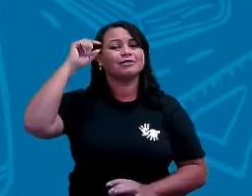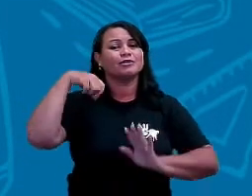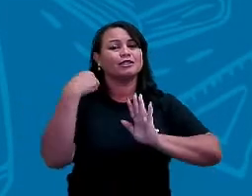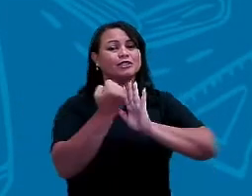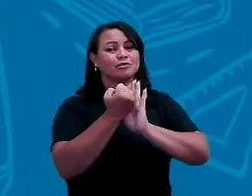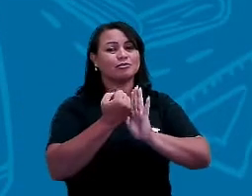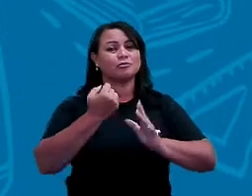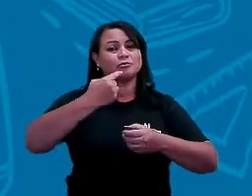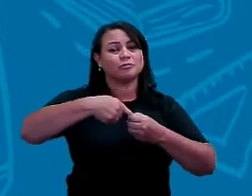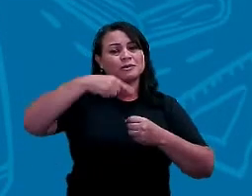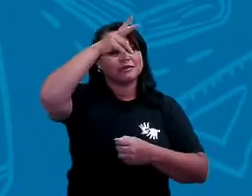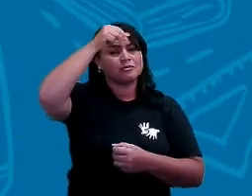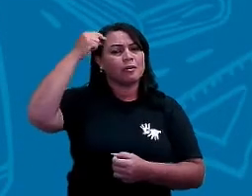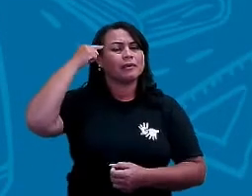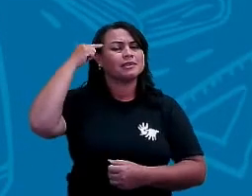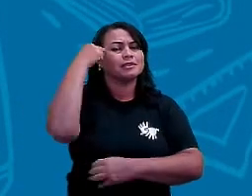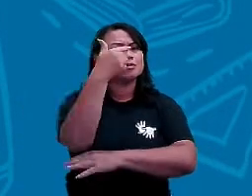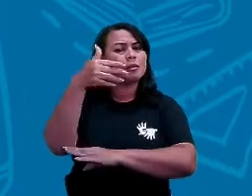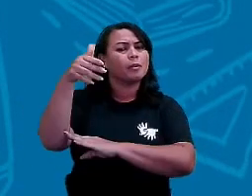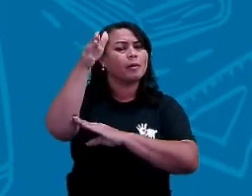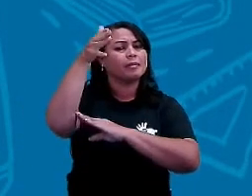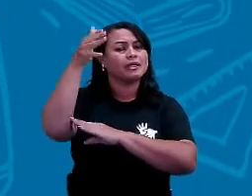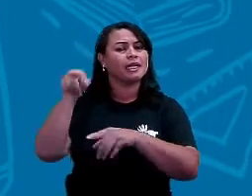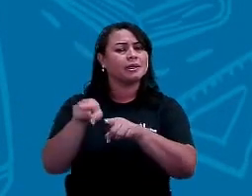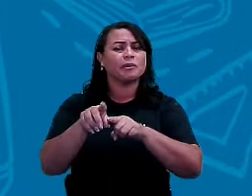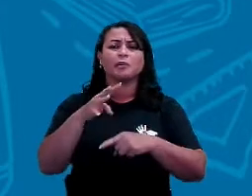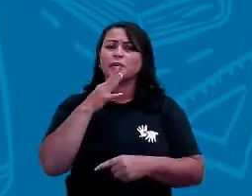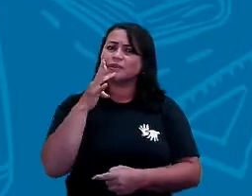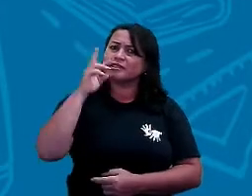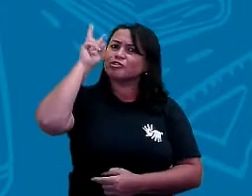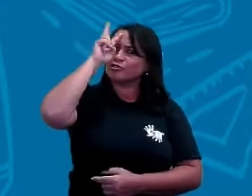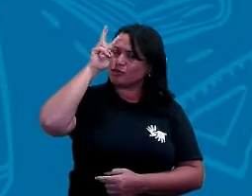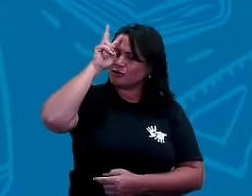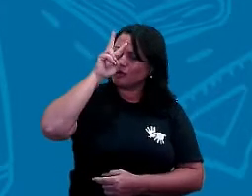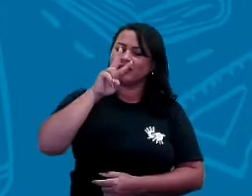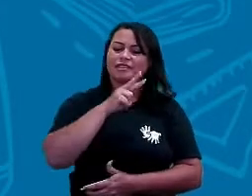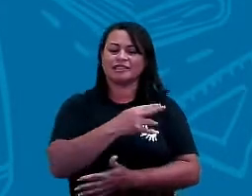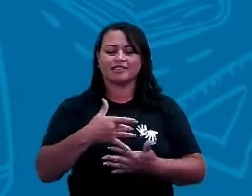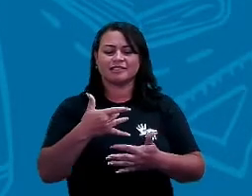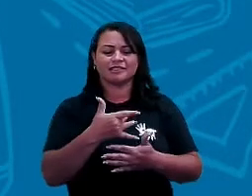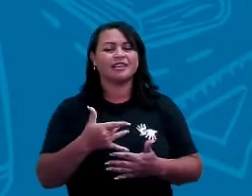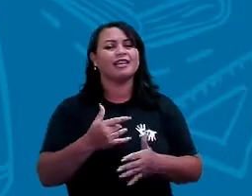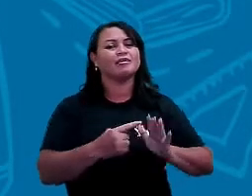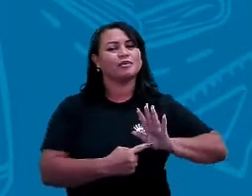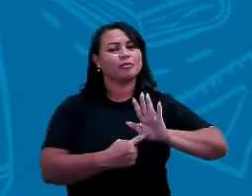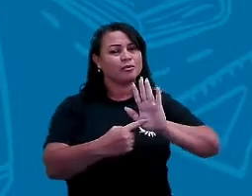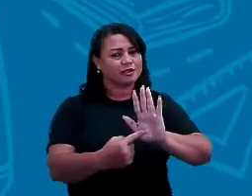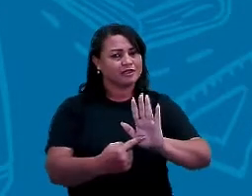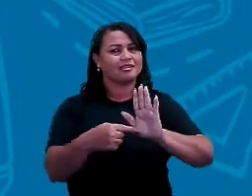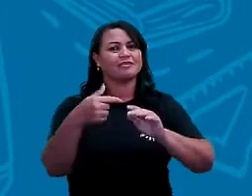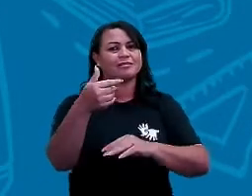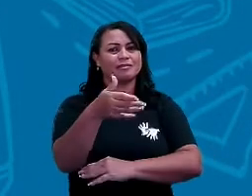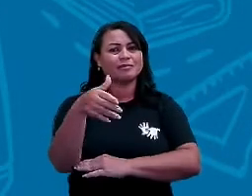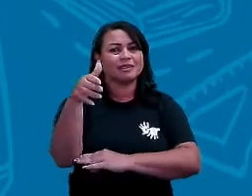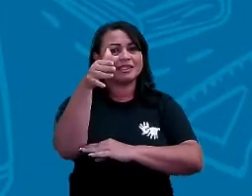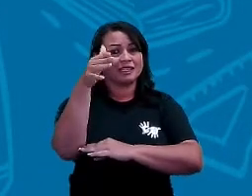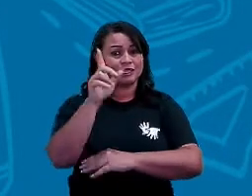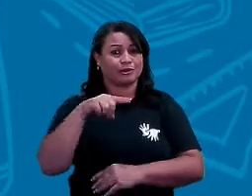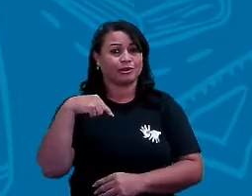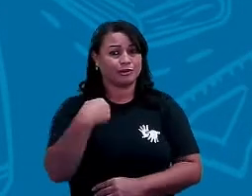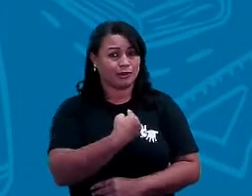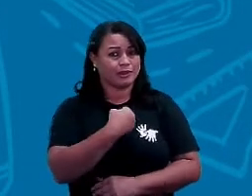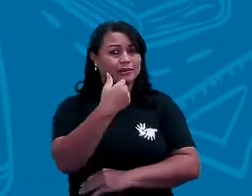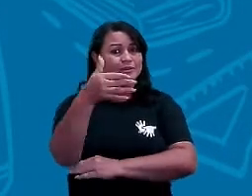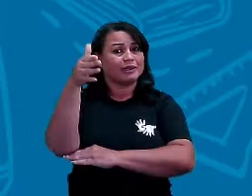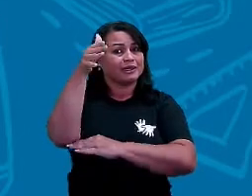numa bandeira, a gente vê também a história dessa cidade para ser representada na bandeira. Então, a nossa